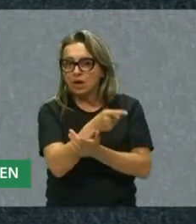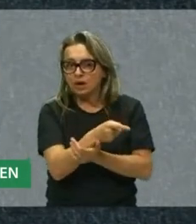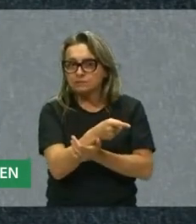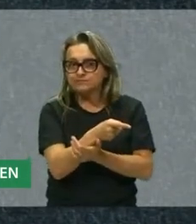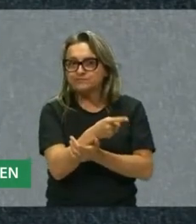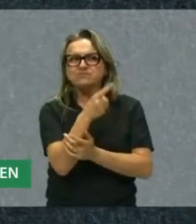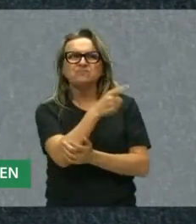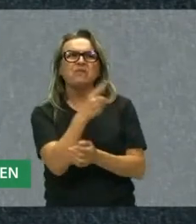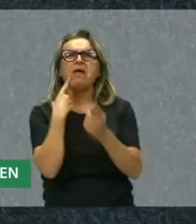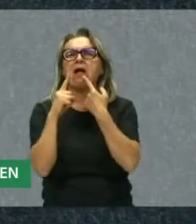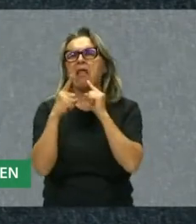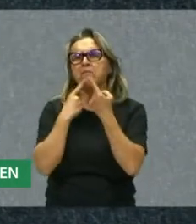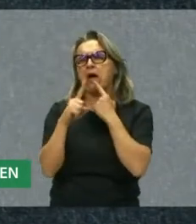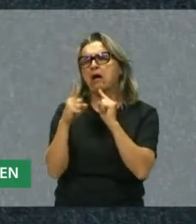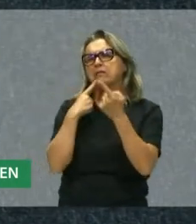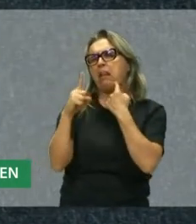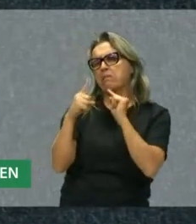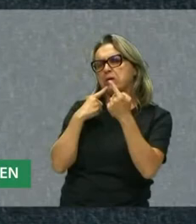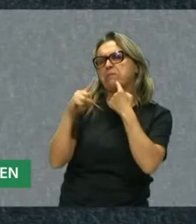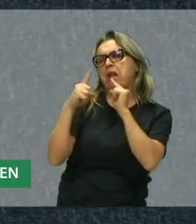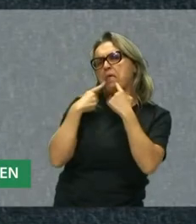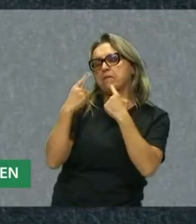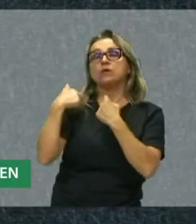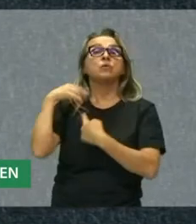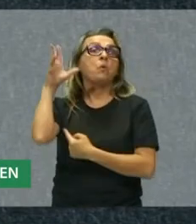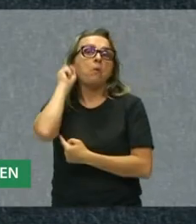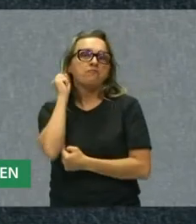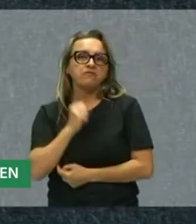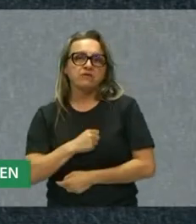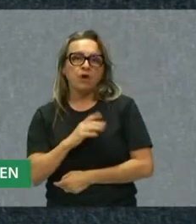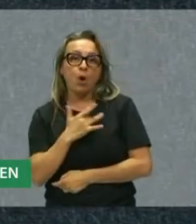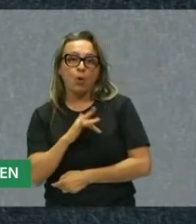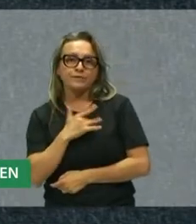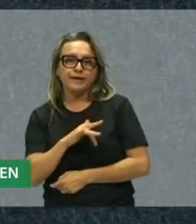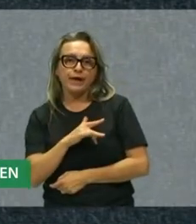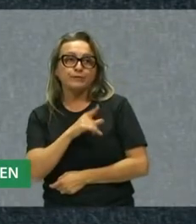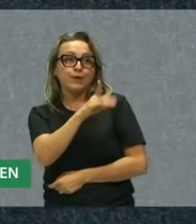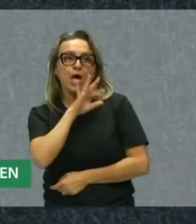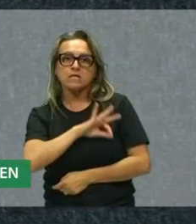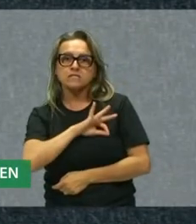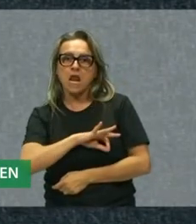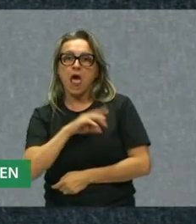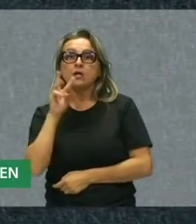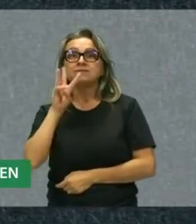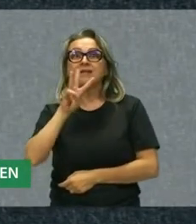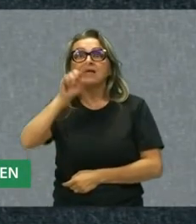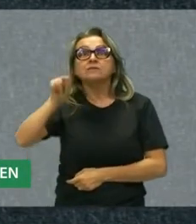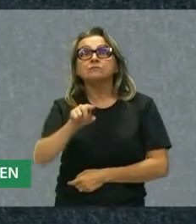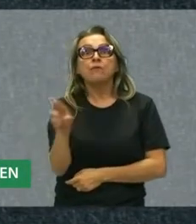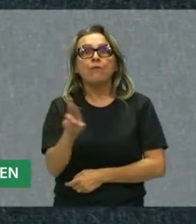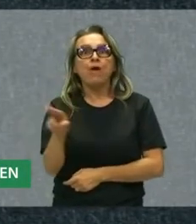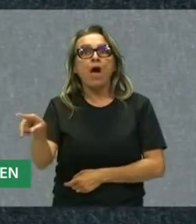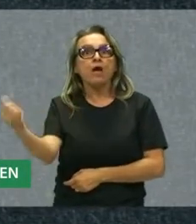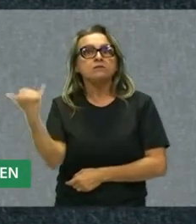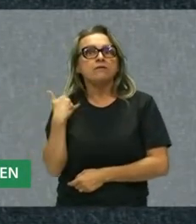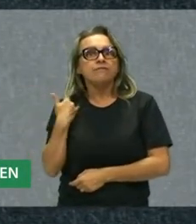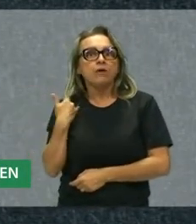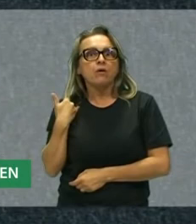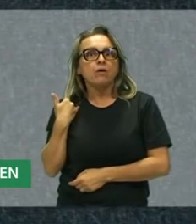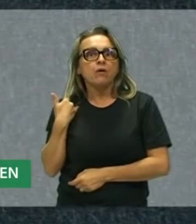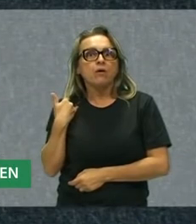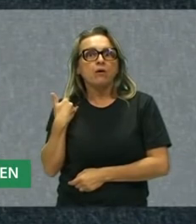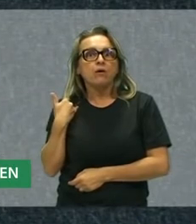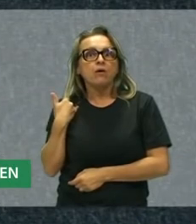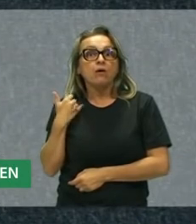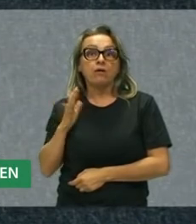falando, reclamando, tarará, tarará, coitado, ganha R$3.000, segundo ele. Então, é meio complicado. Eu